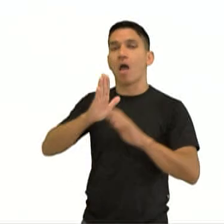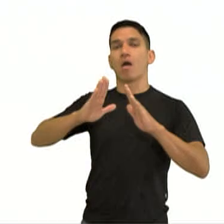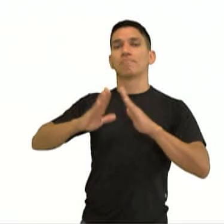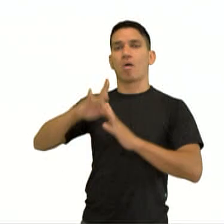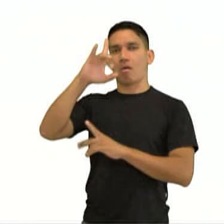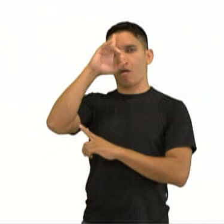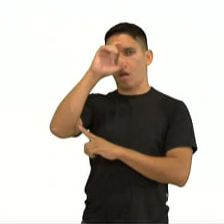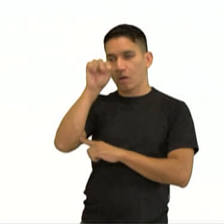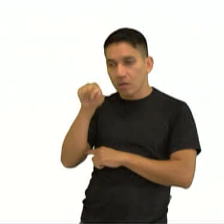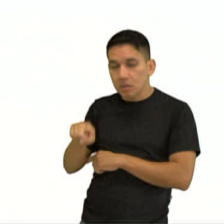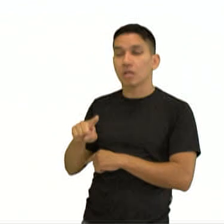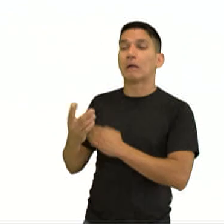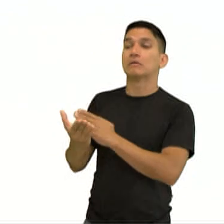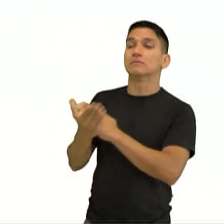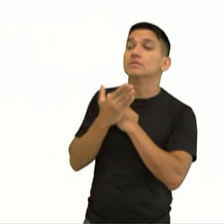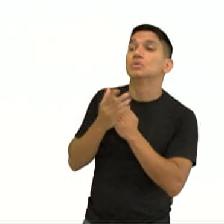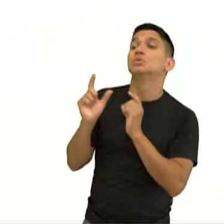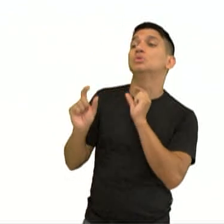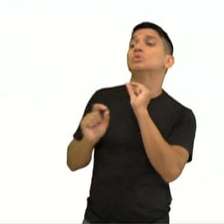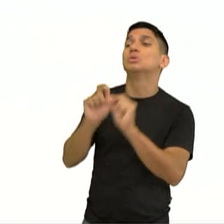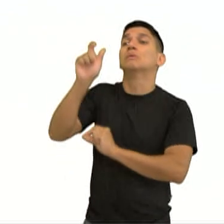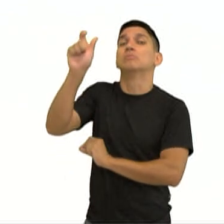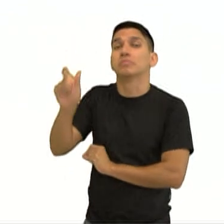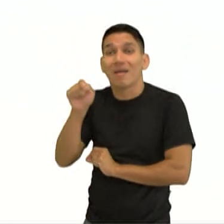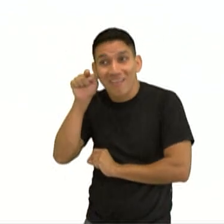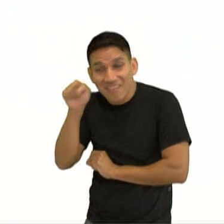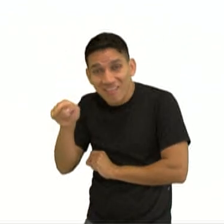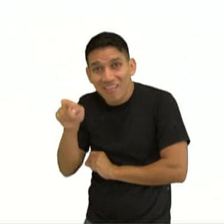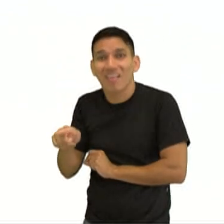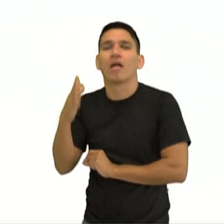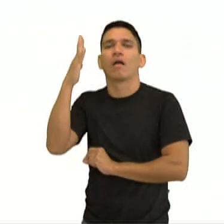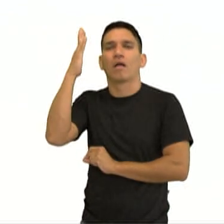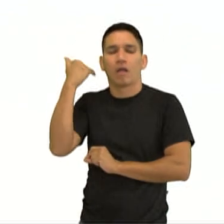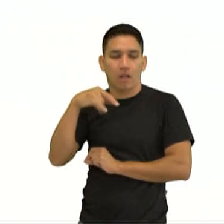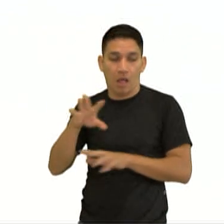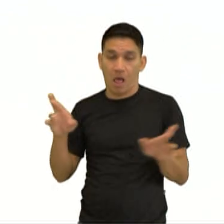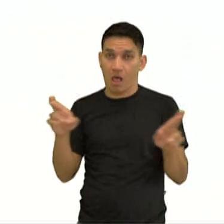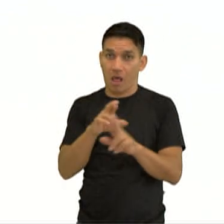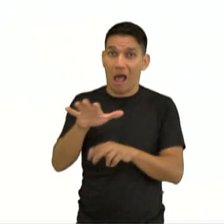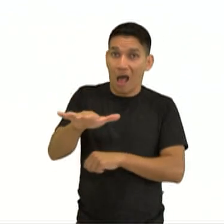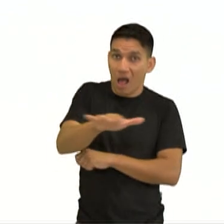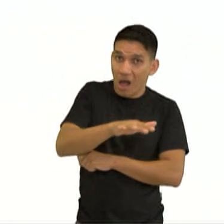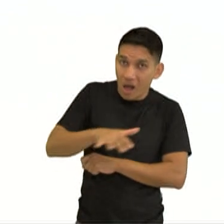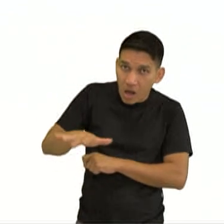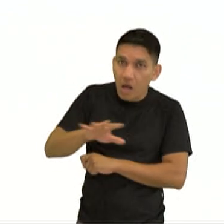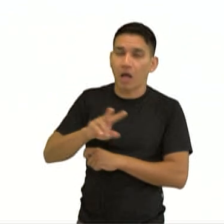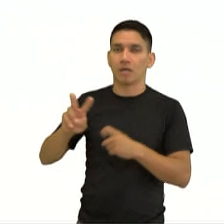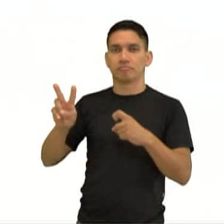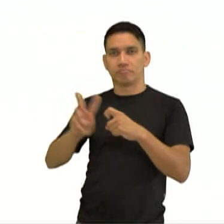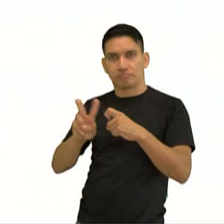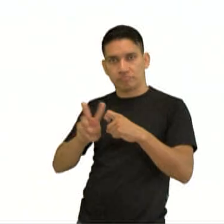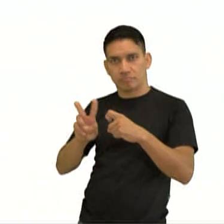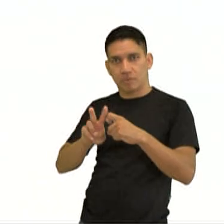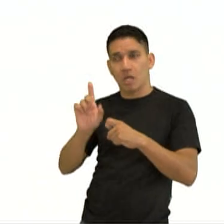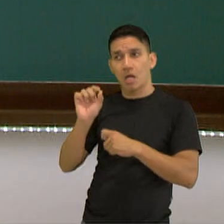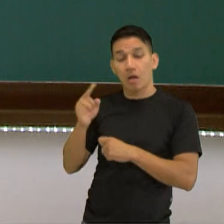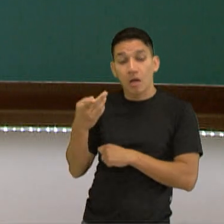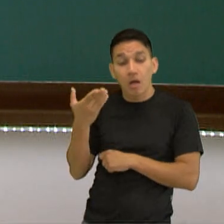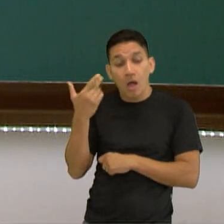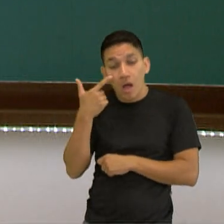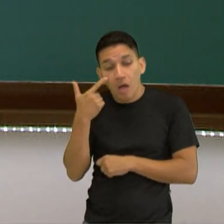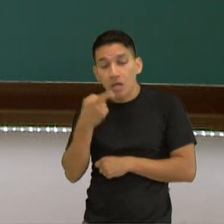posto de saúde, procure uma pessoa relacionada à saúde, né, um médico, um enfermeiro,